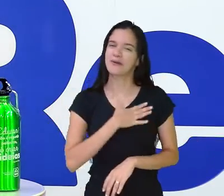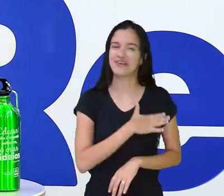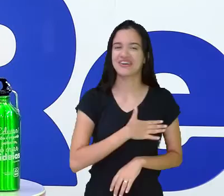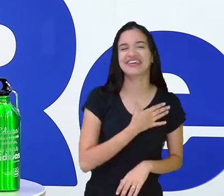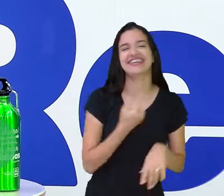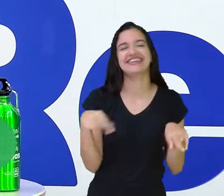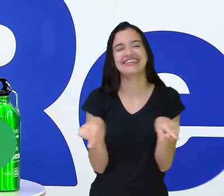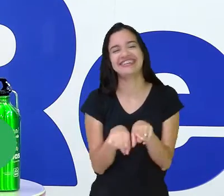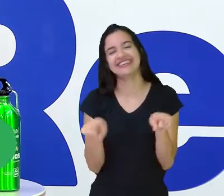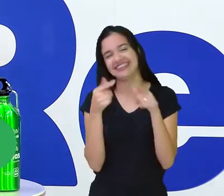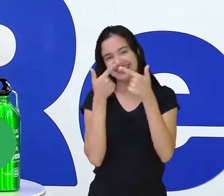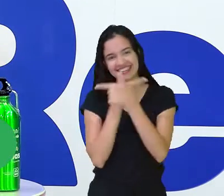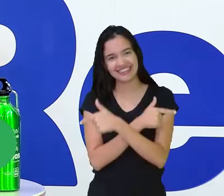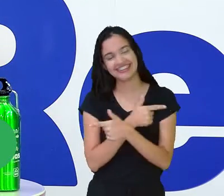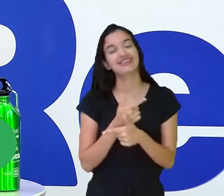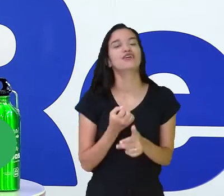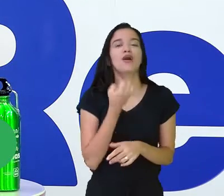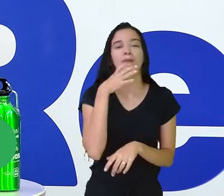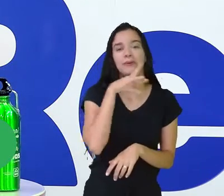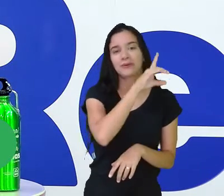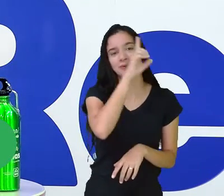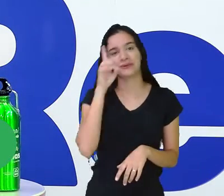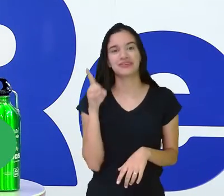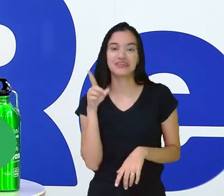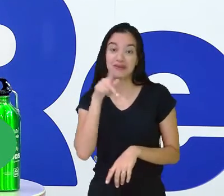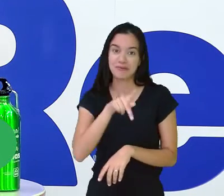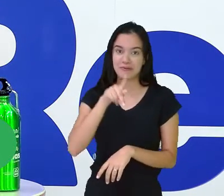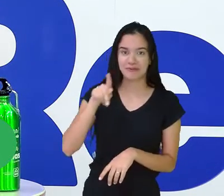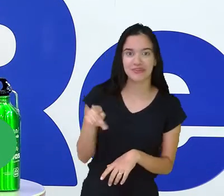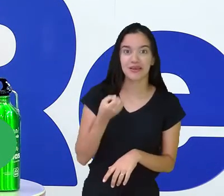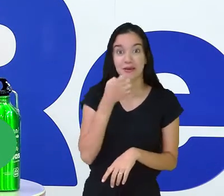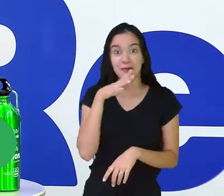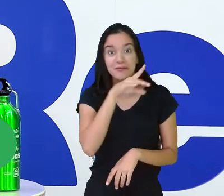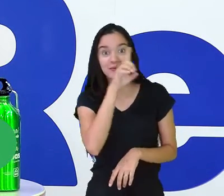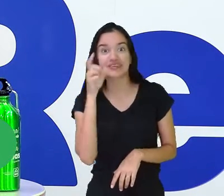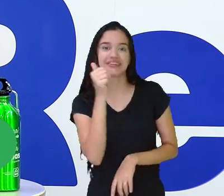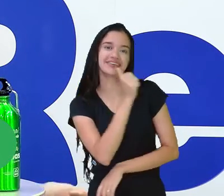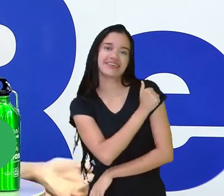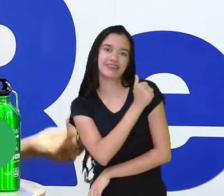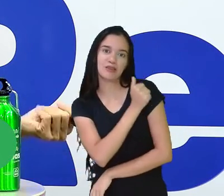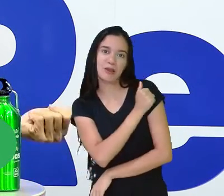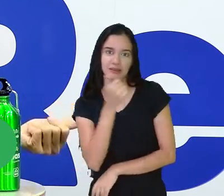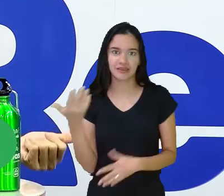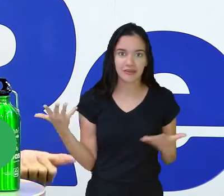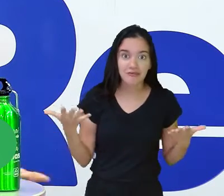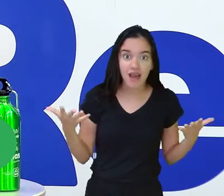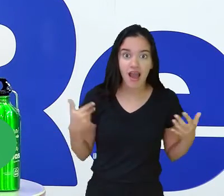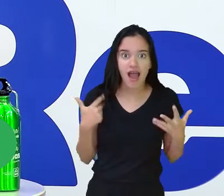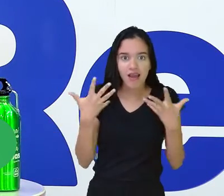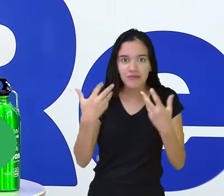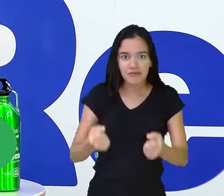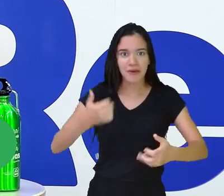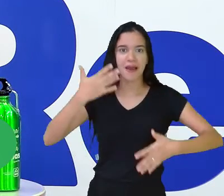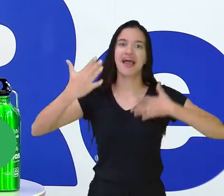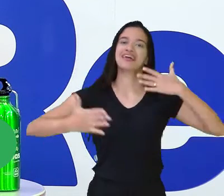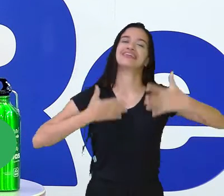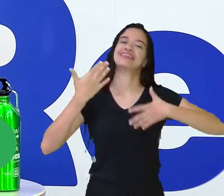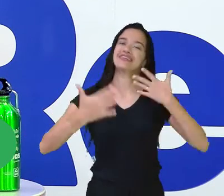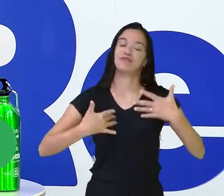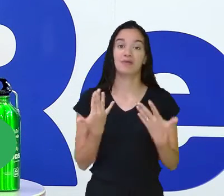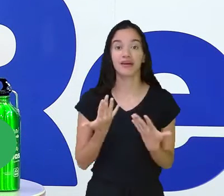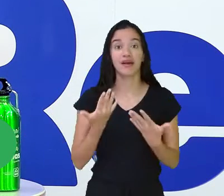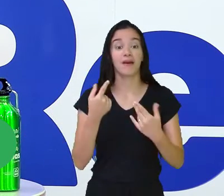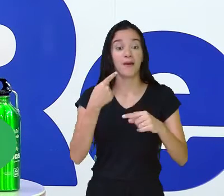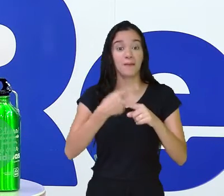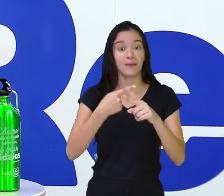também. Bom dia, professora Abigail. Bom dia, estudantes. Então, vamos se animar para a aula, né, minha gente? Porque por aqui,